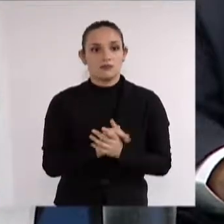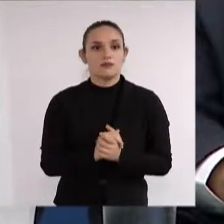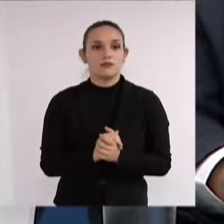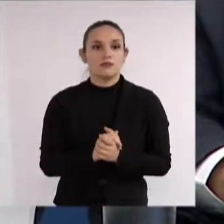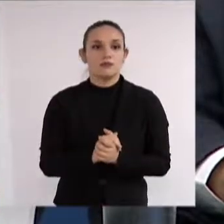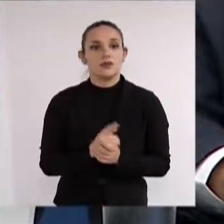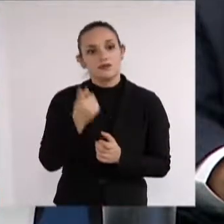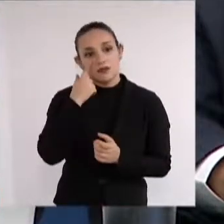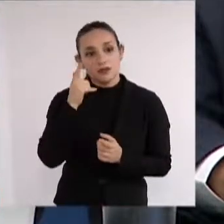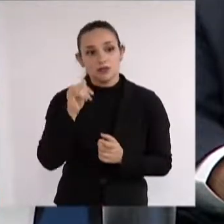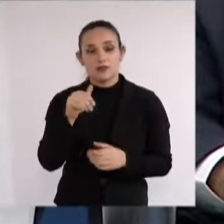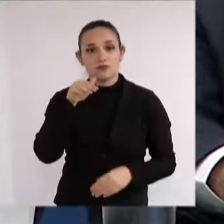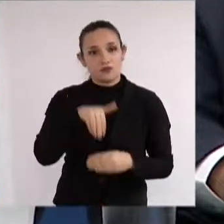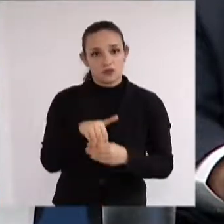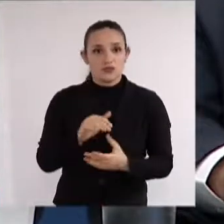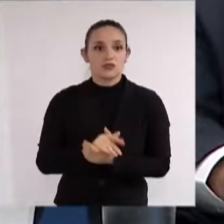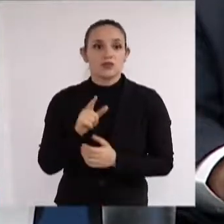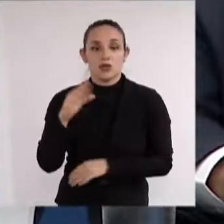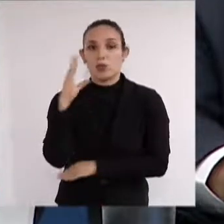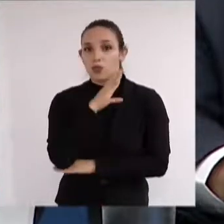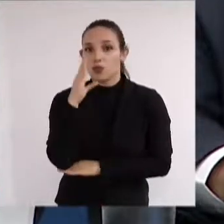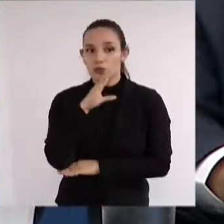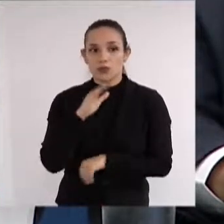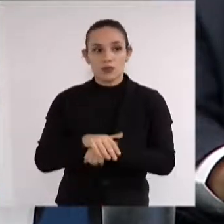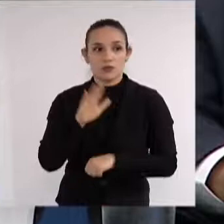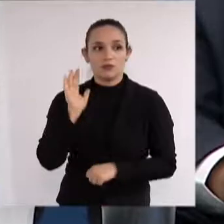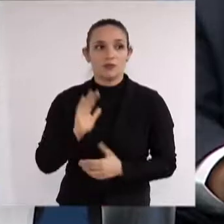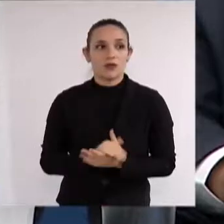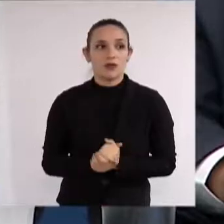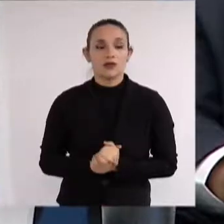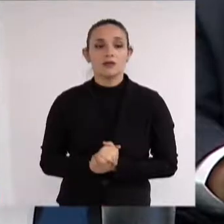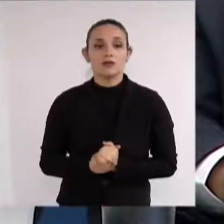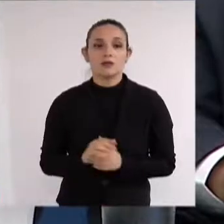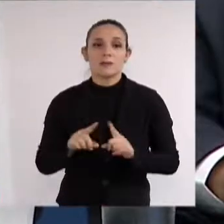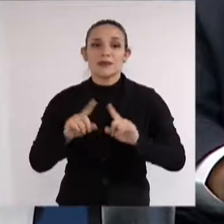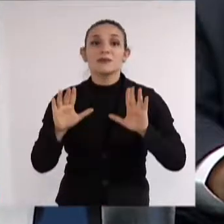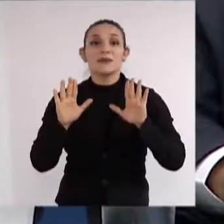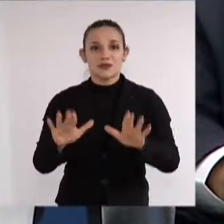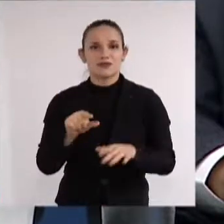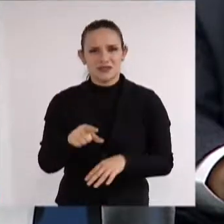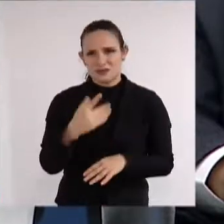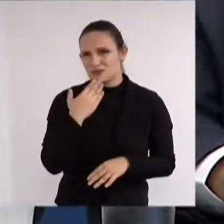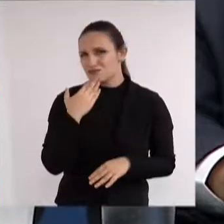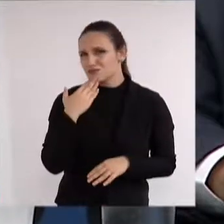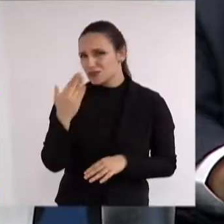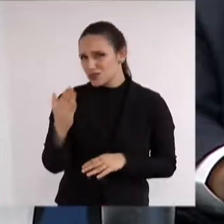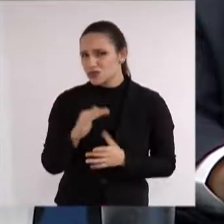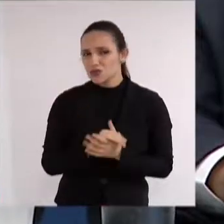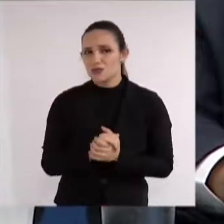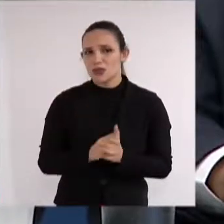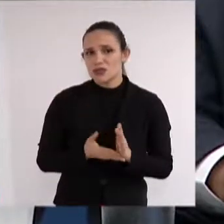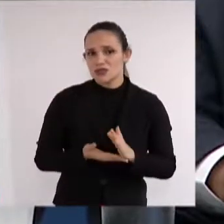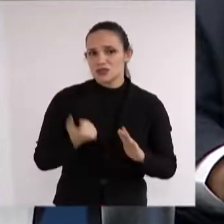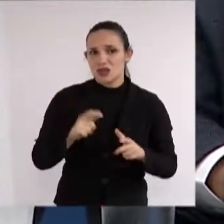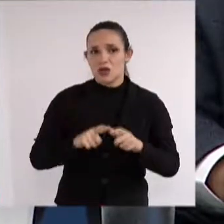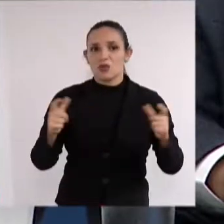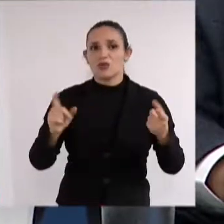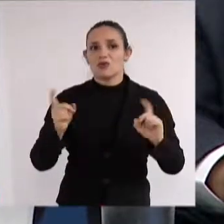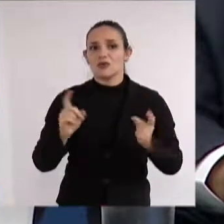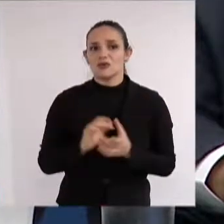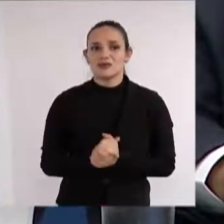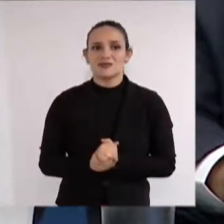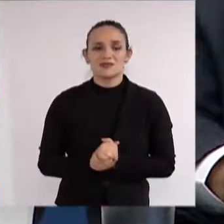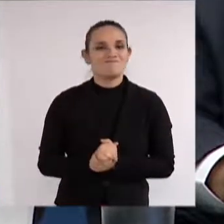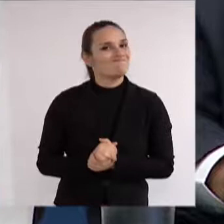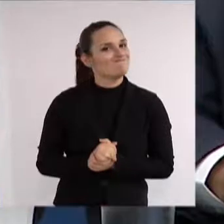que a votação transcorra em regime de urgência urgentíssimo. Entretanto, Vossa Excelência fez uma solicitação para suprimir o grande expediente.